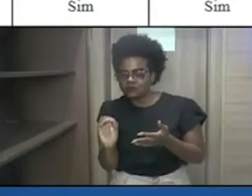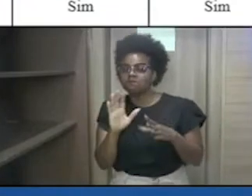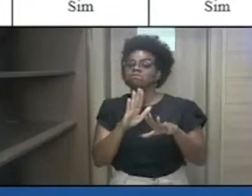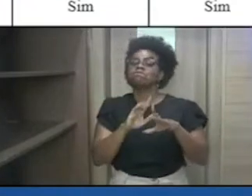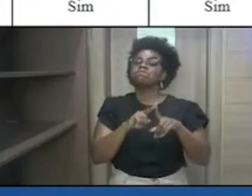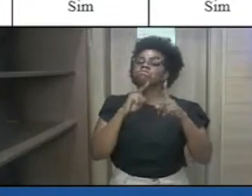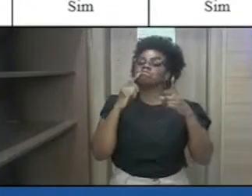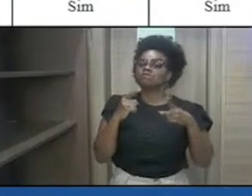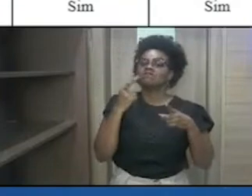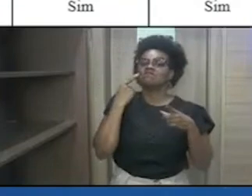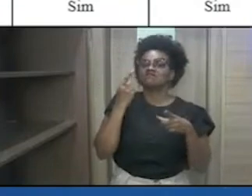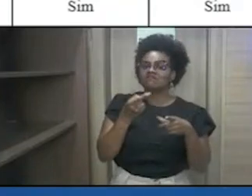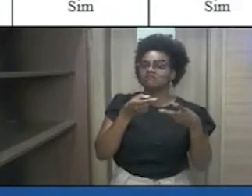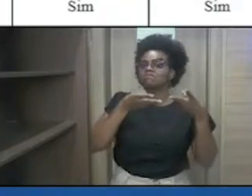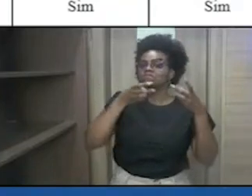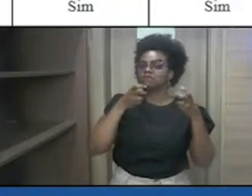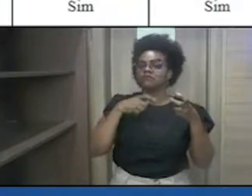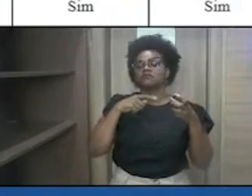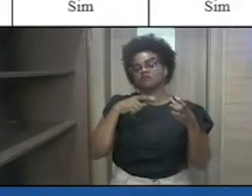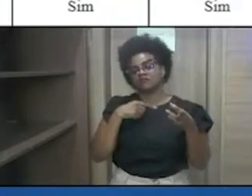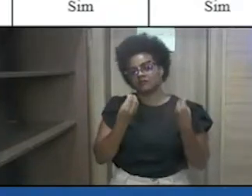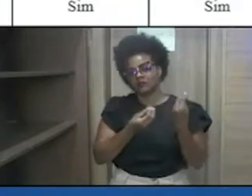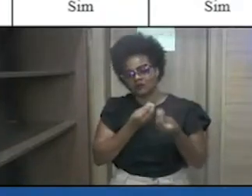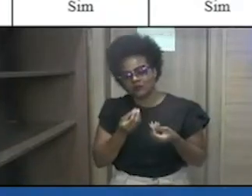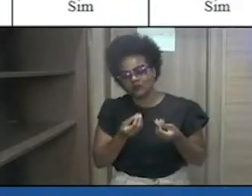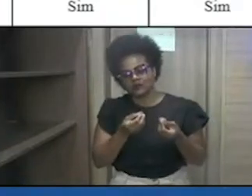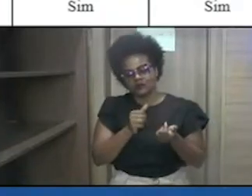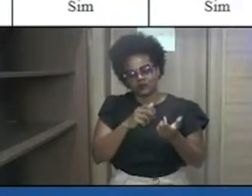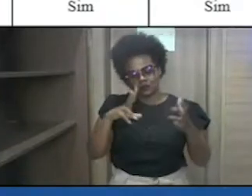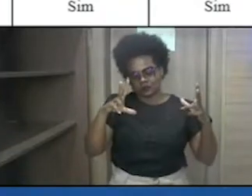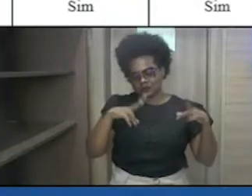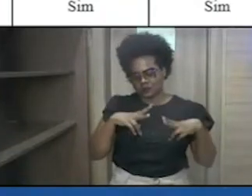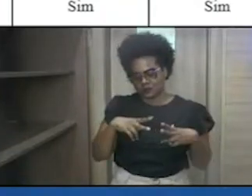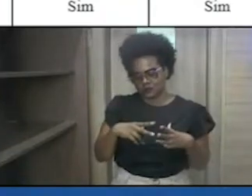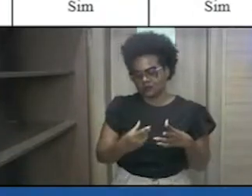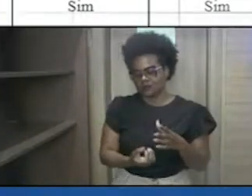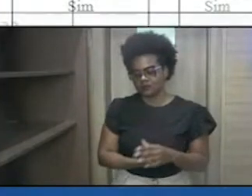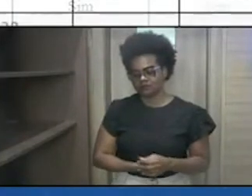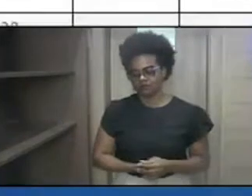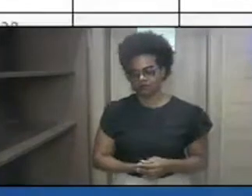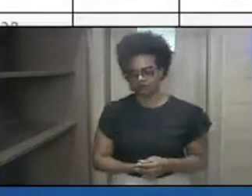mais a prestação do serviço laboratorial privado.